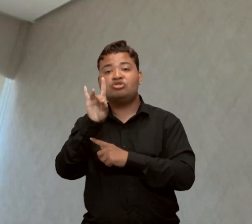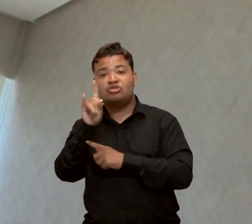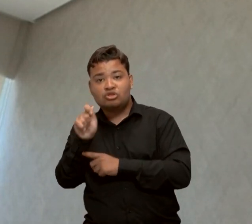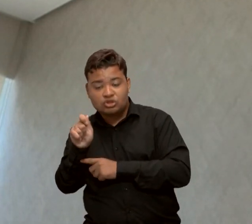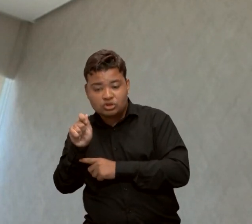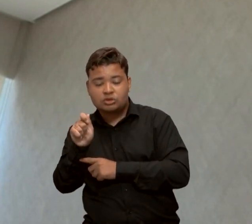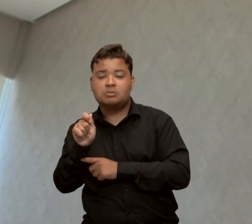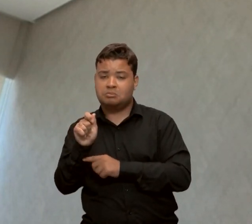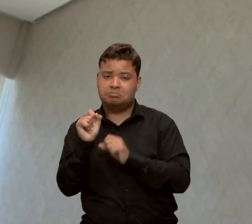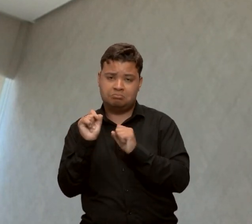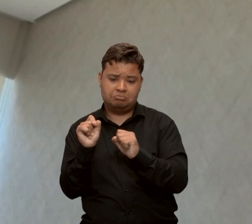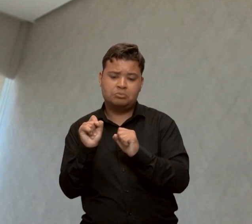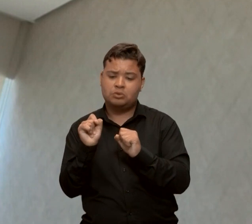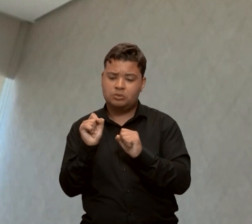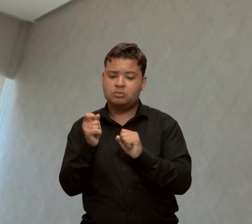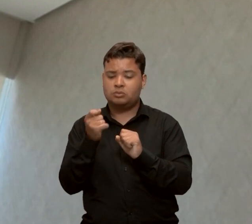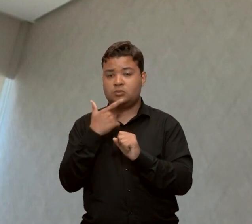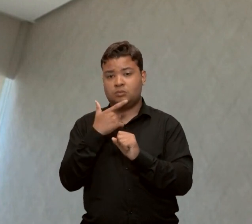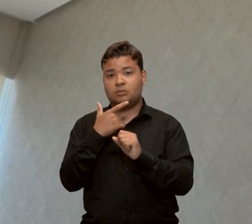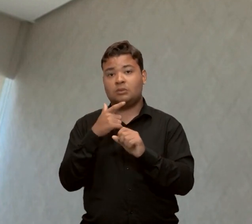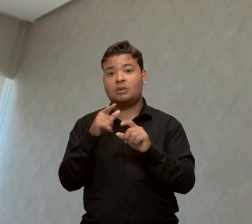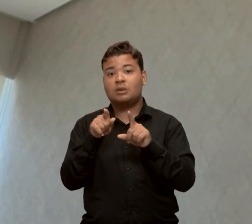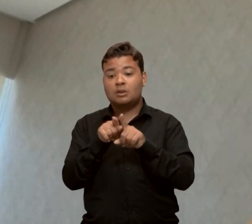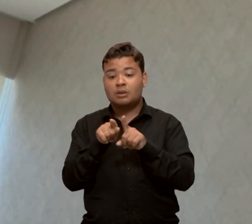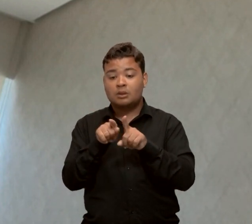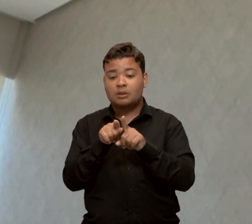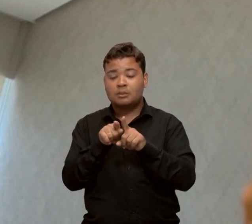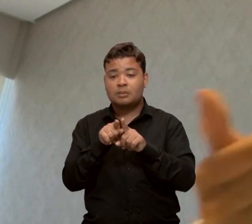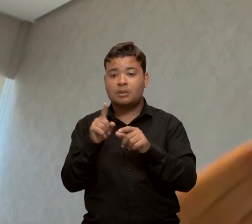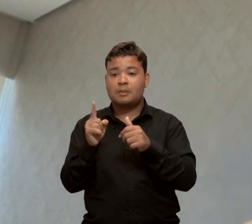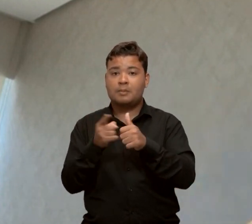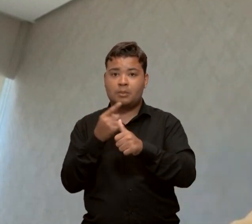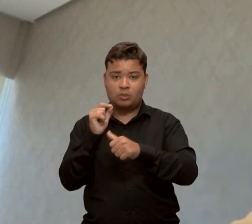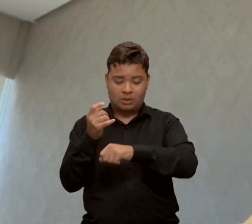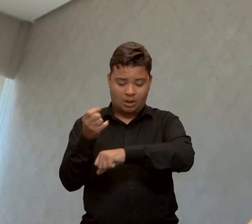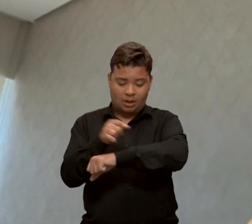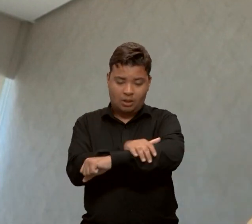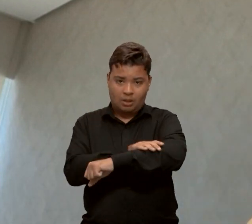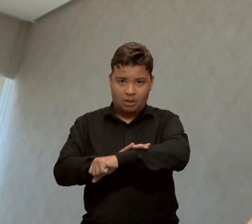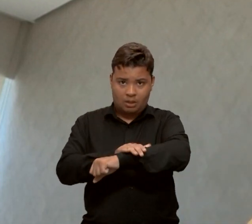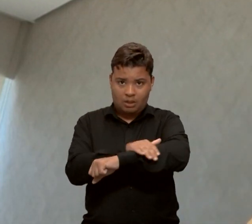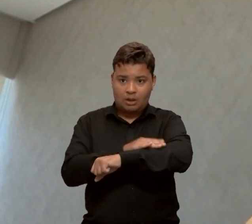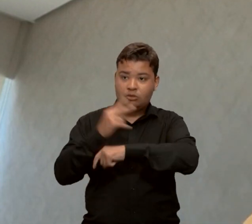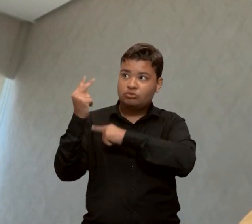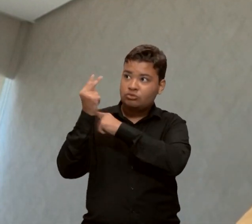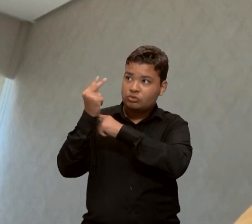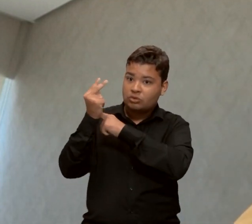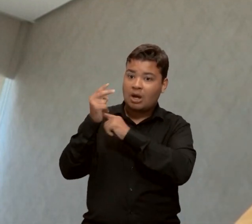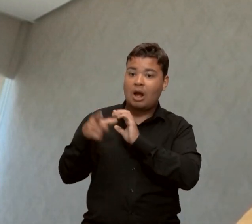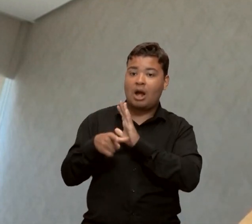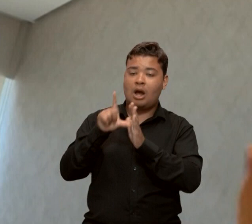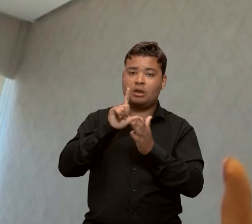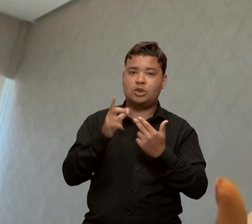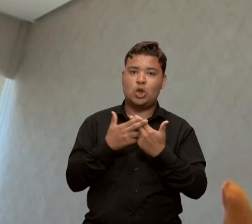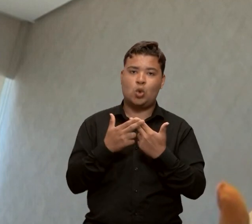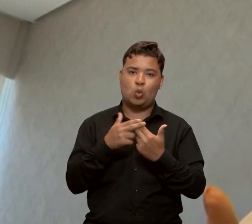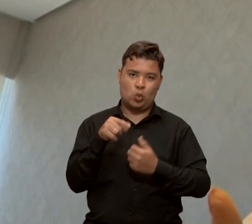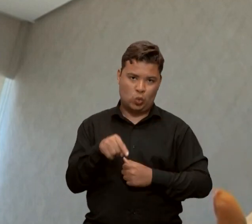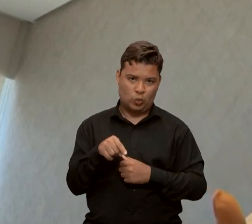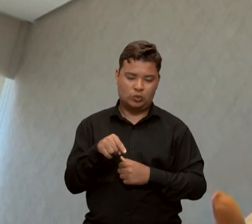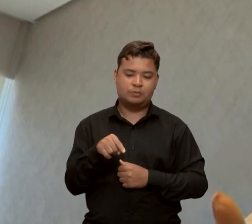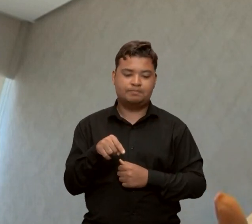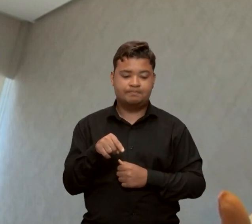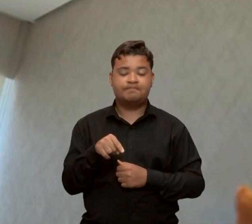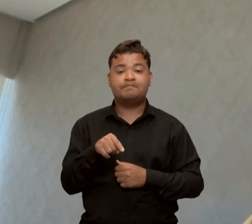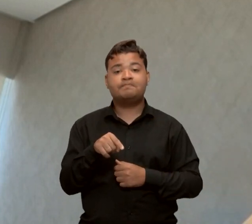de preferência antes do filtro solar, porque ela pode potencializar a ação do filtro solar. E